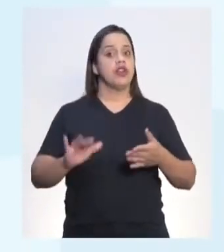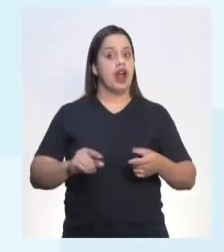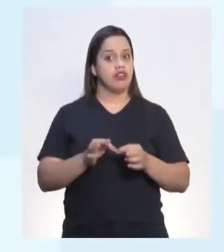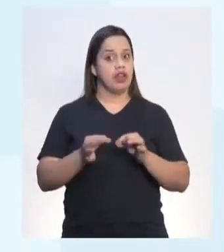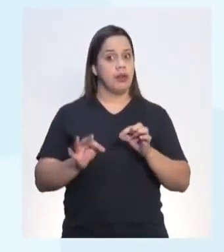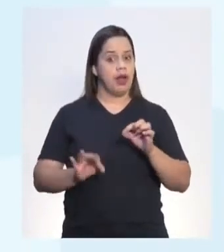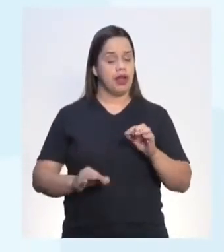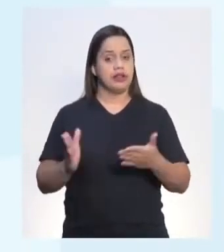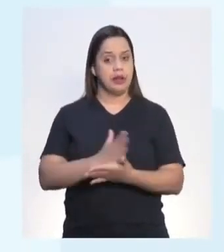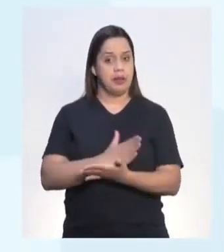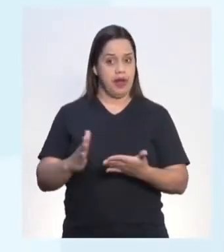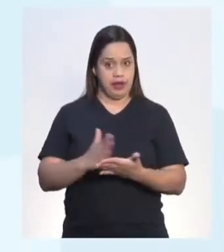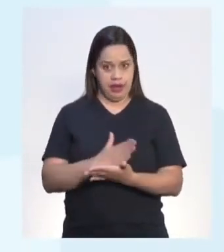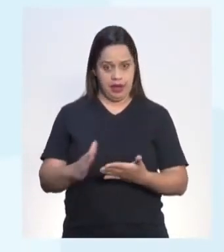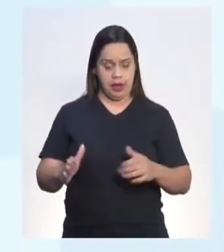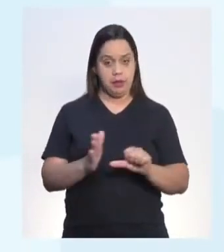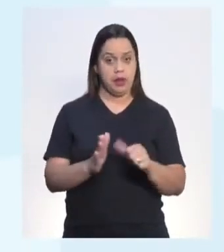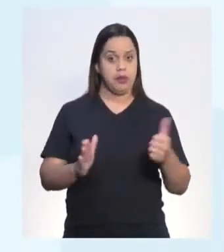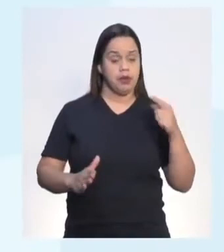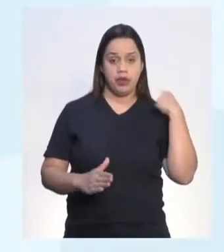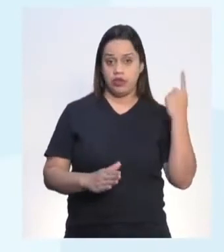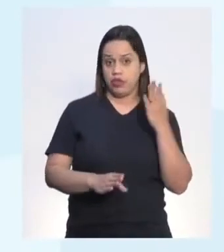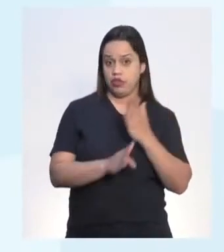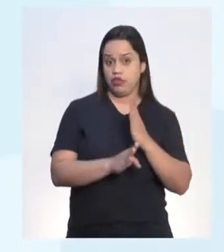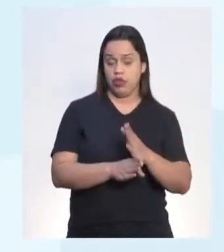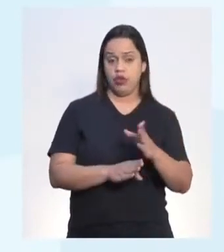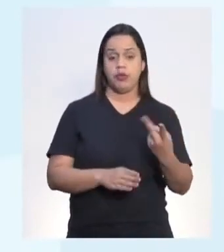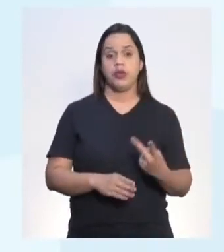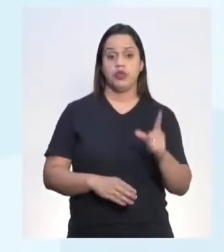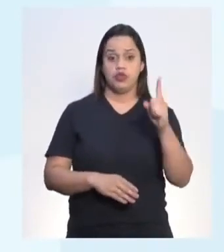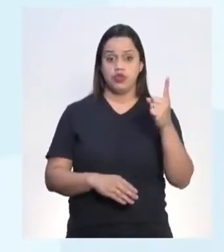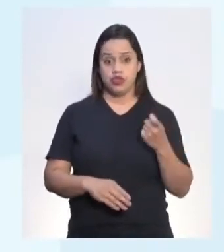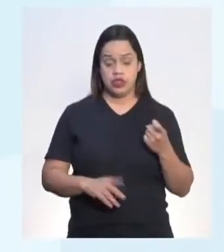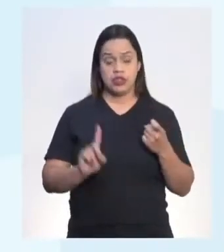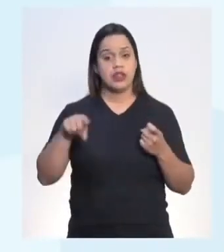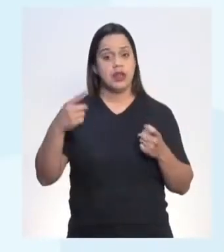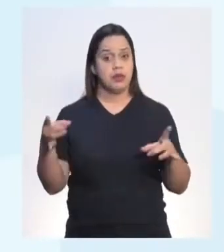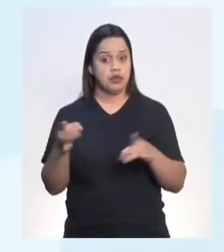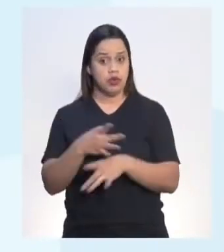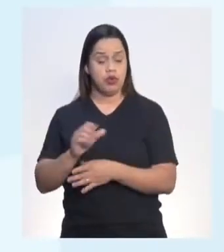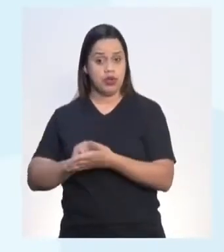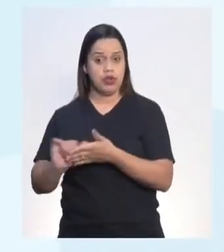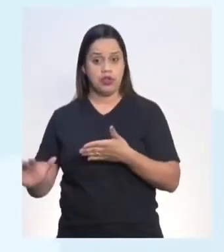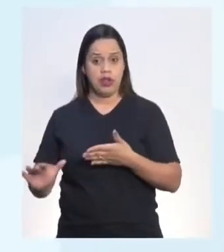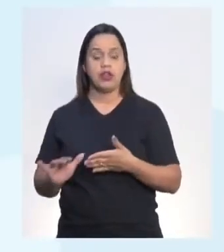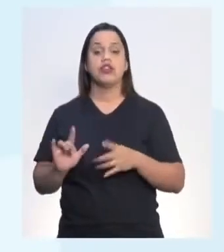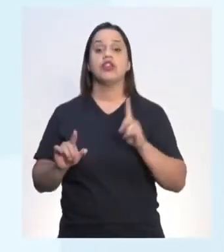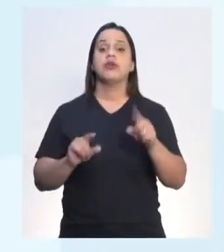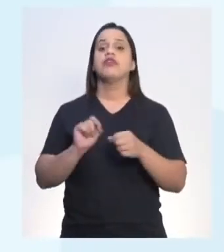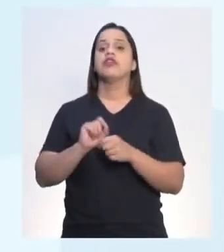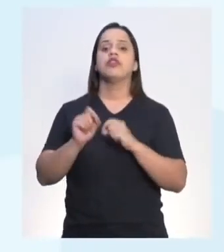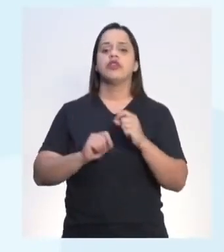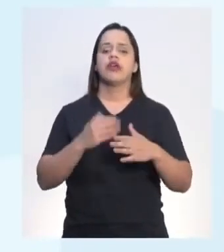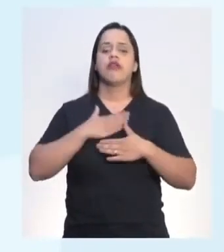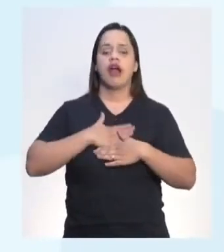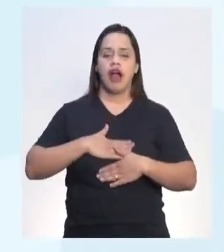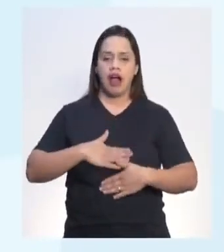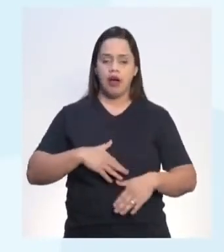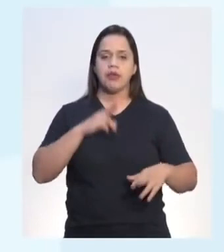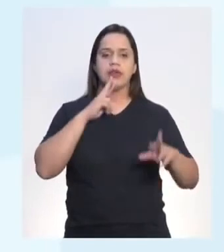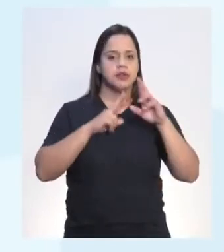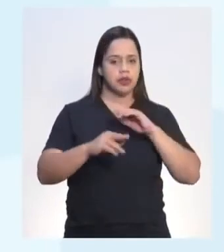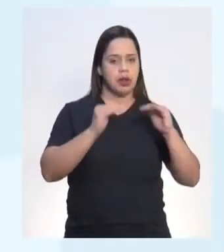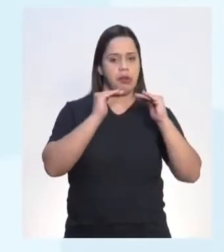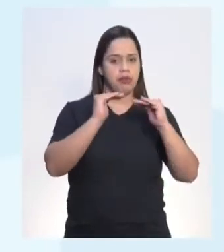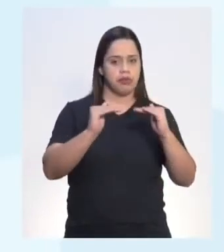e separei ela. Primeiro para a gente descobrir o valor do x e depois a gente concluir a atividade, só para vocês irem com calma